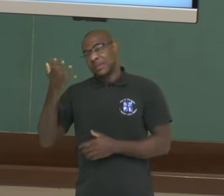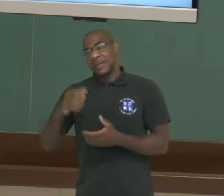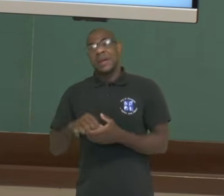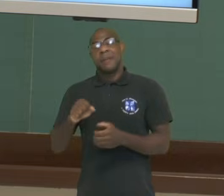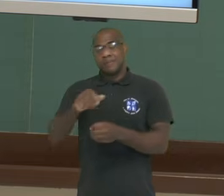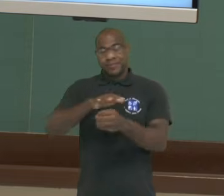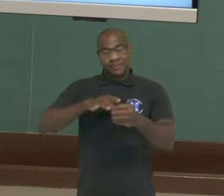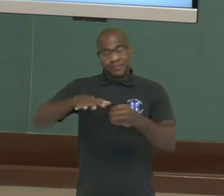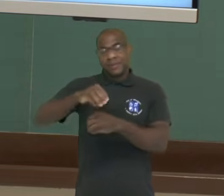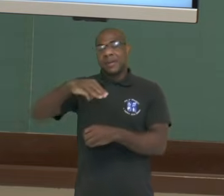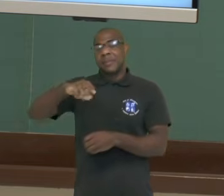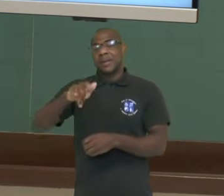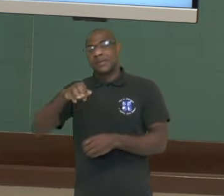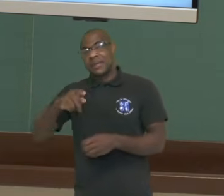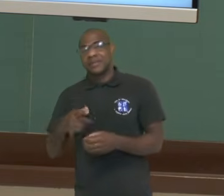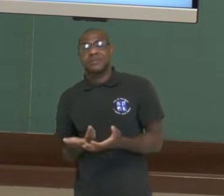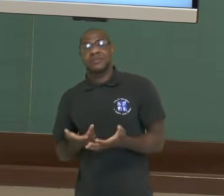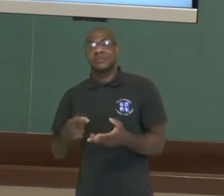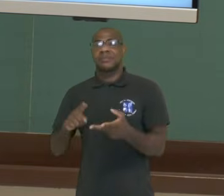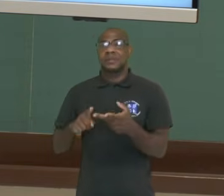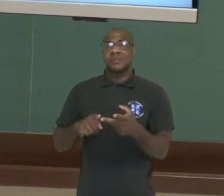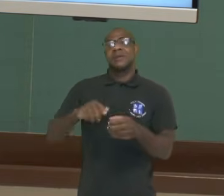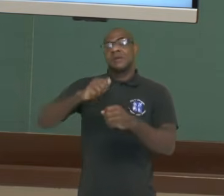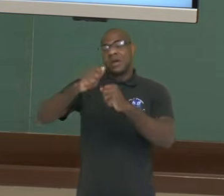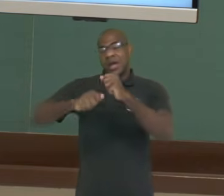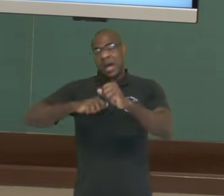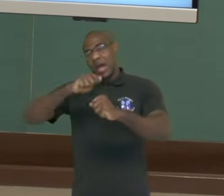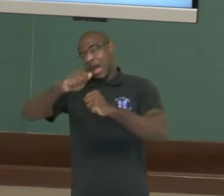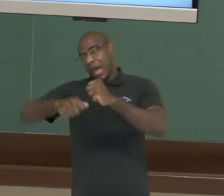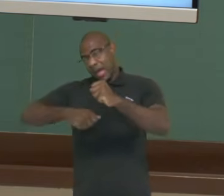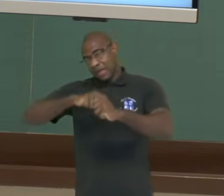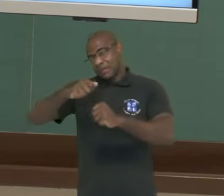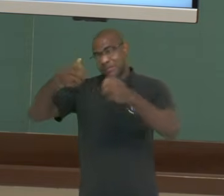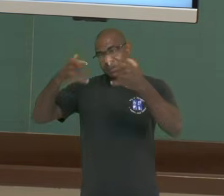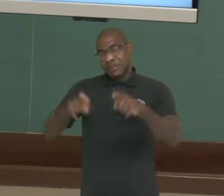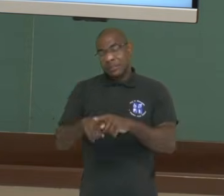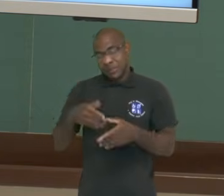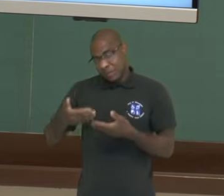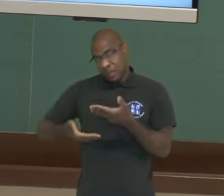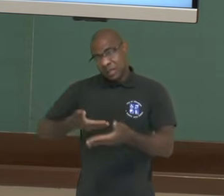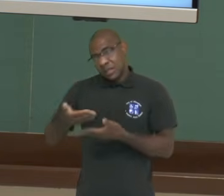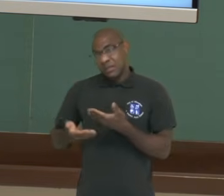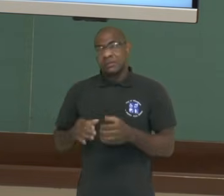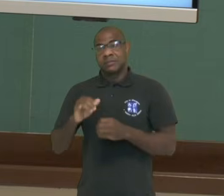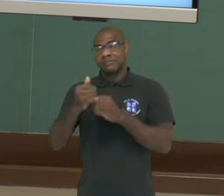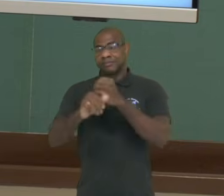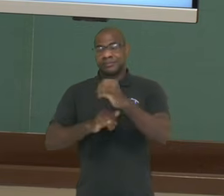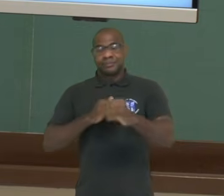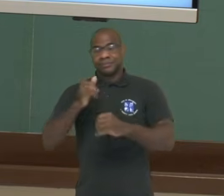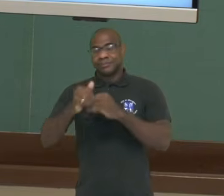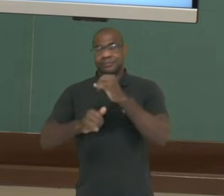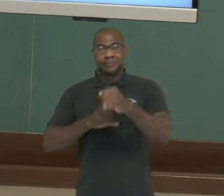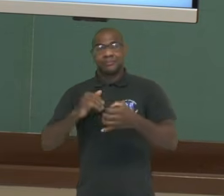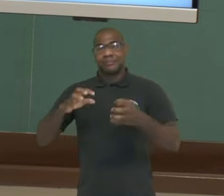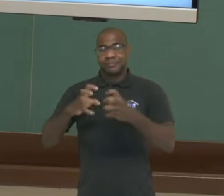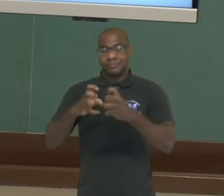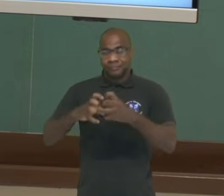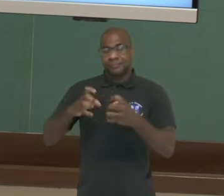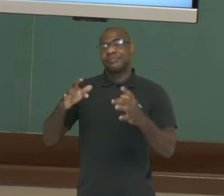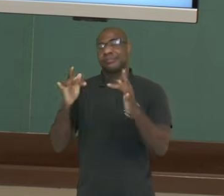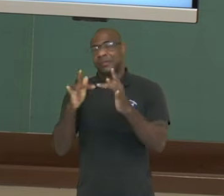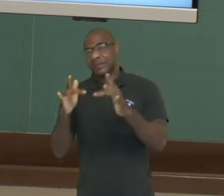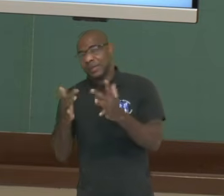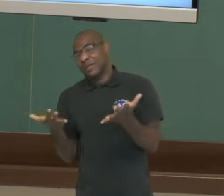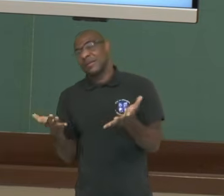magnéticos, parte dos átomos, né? Também nós vimos os processos de eletrização, por atrito, contato